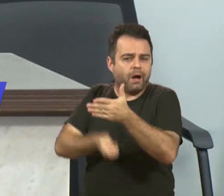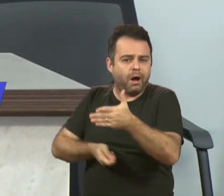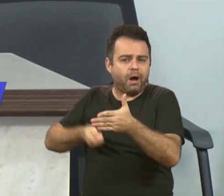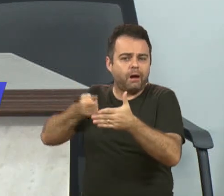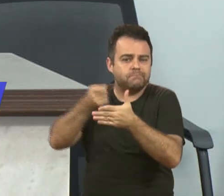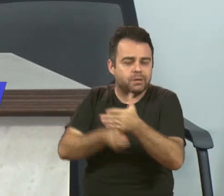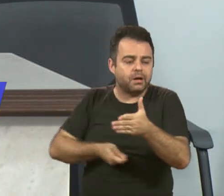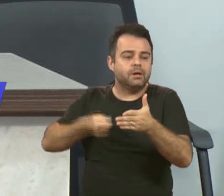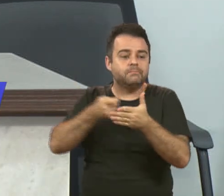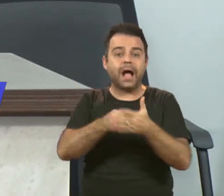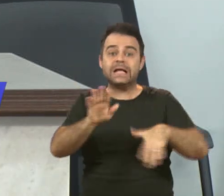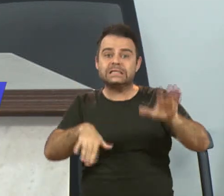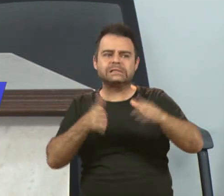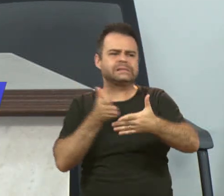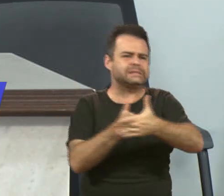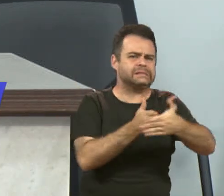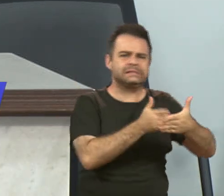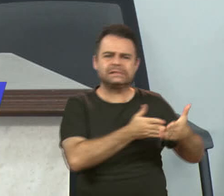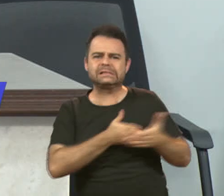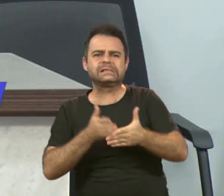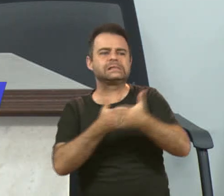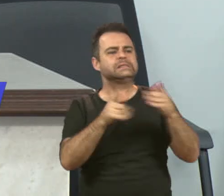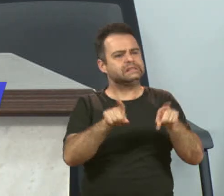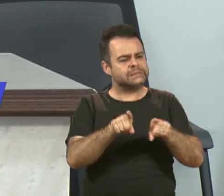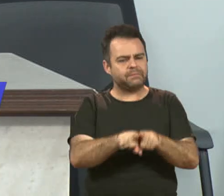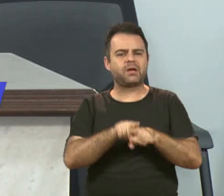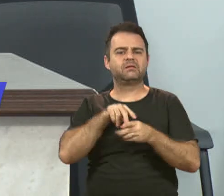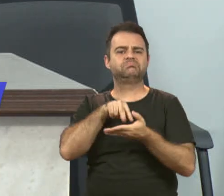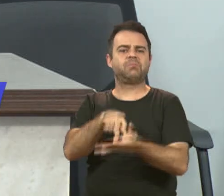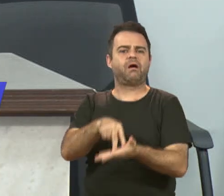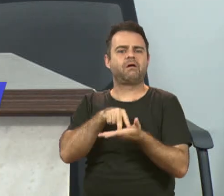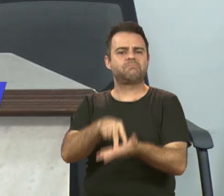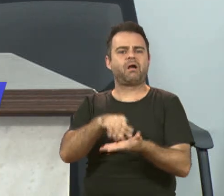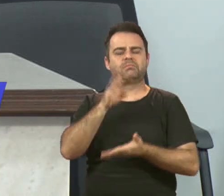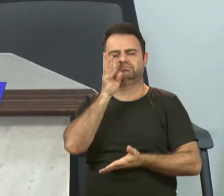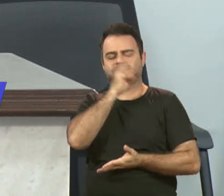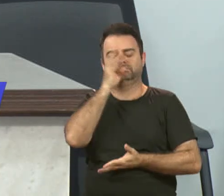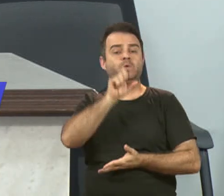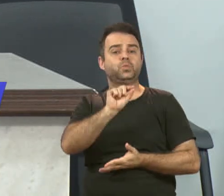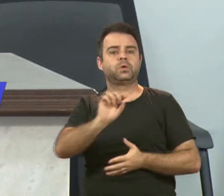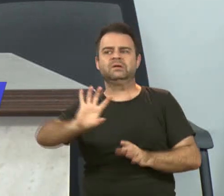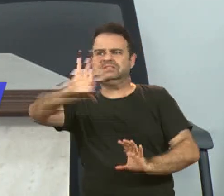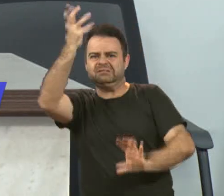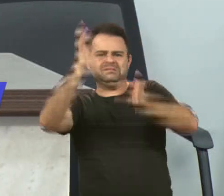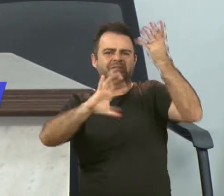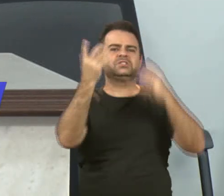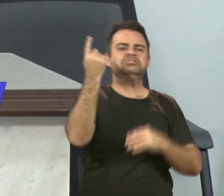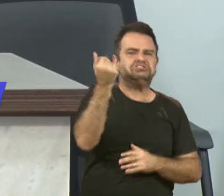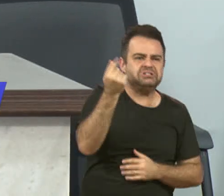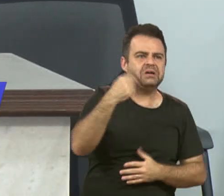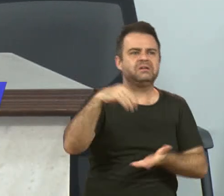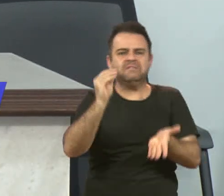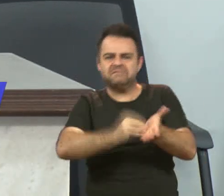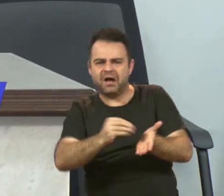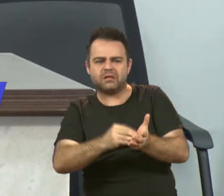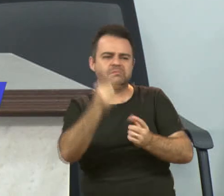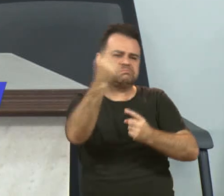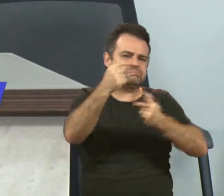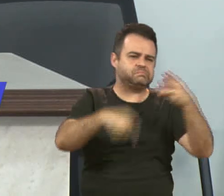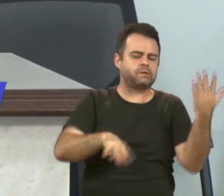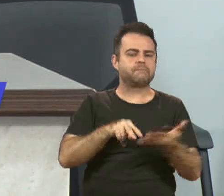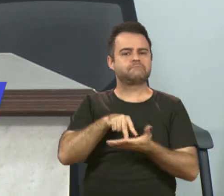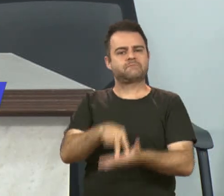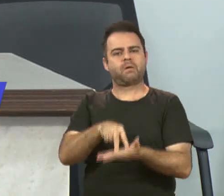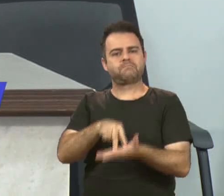pela resistência em meio a crises políticas e econômicas, são fundamentais para garantir dignidade